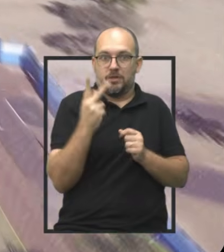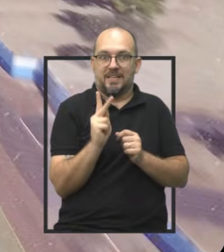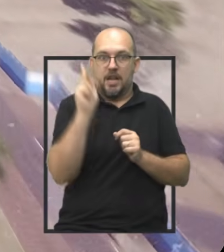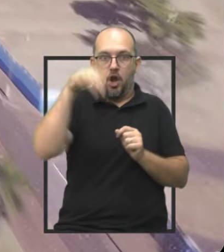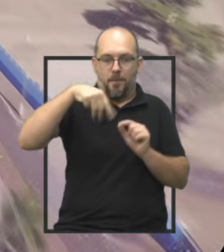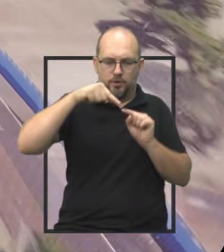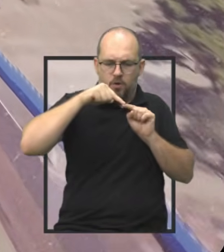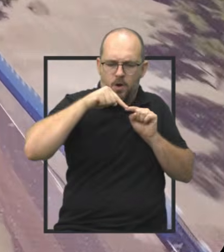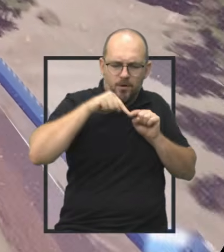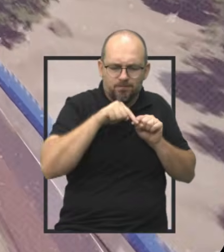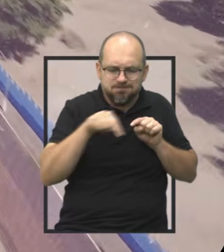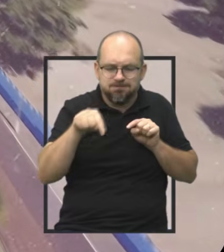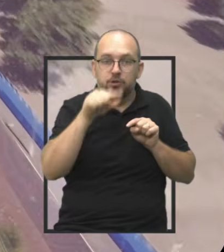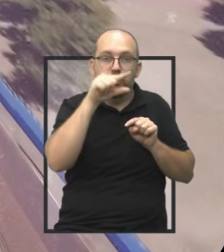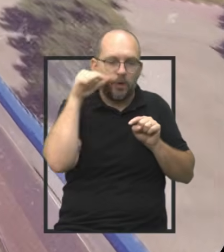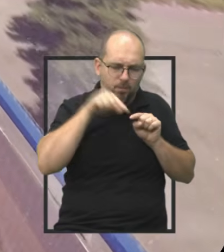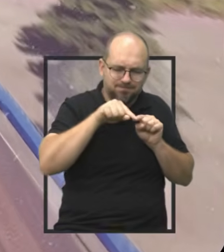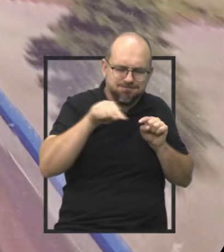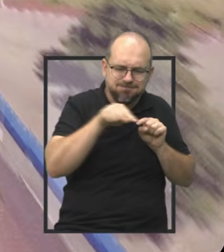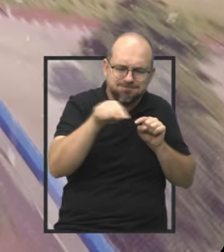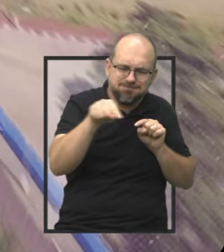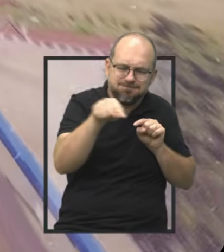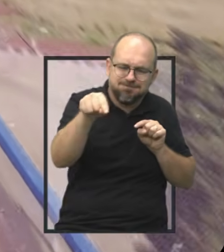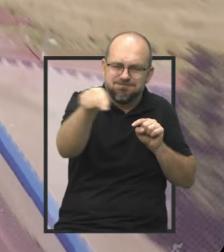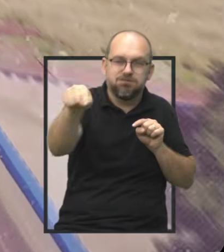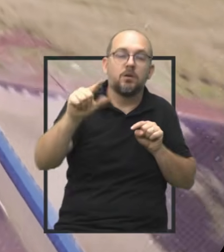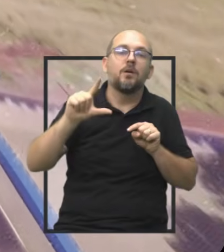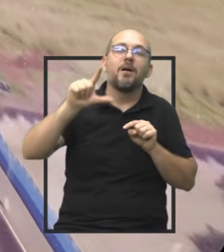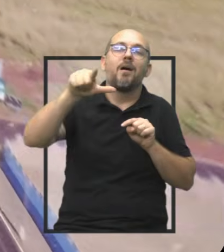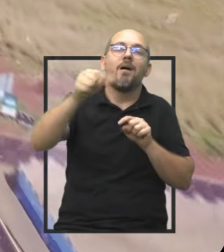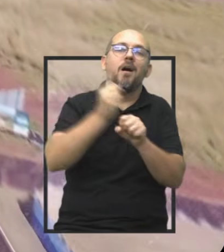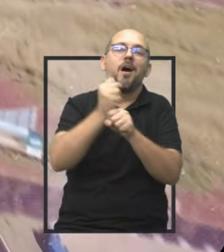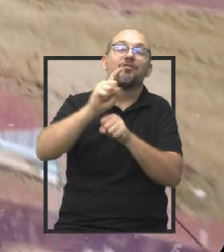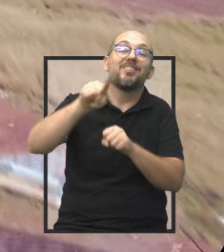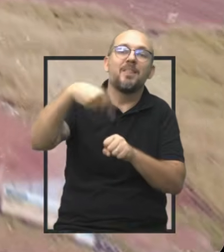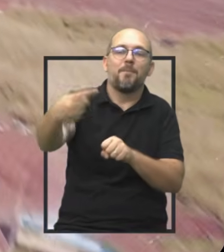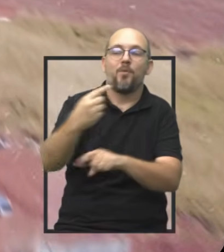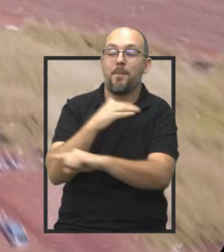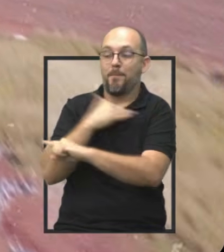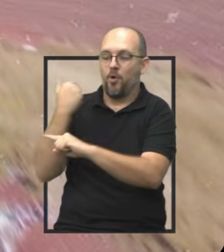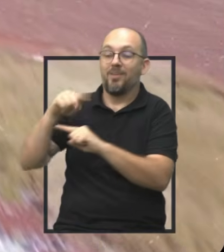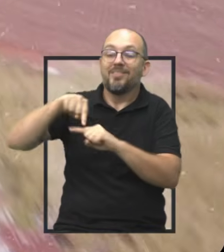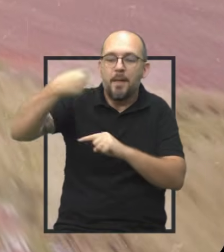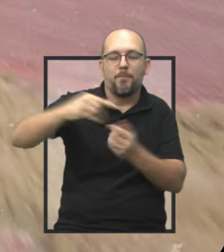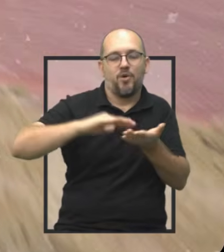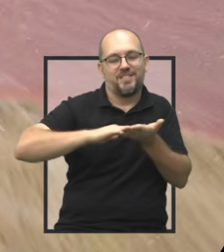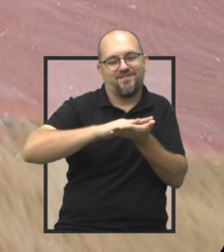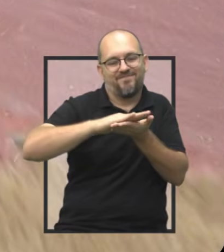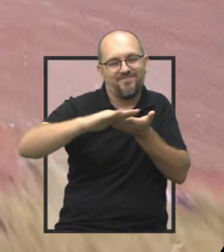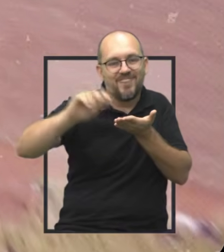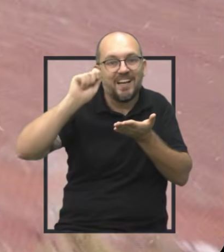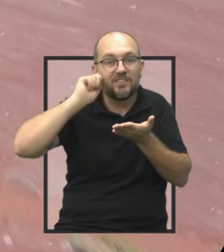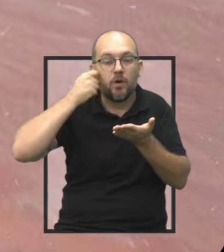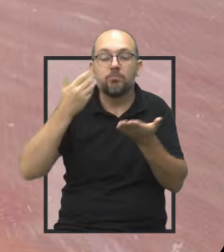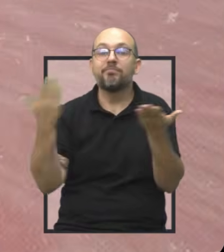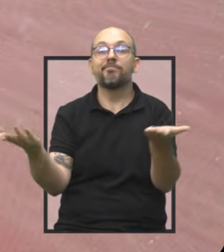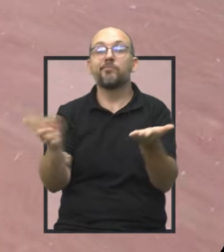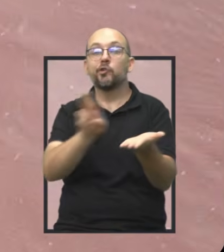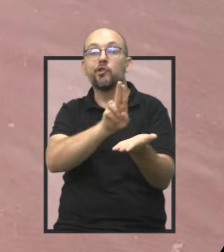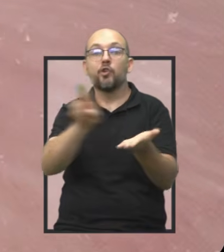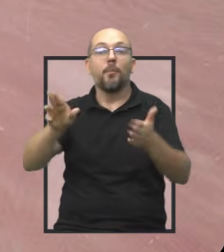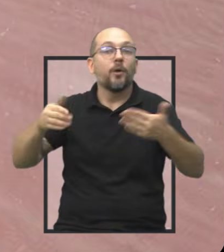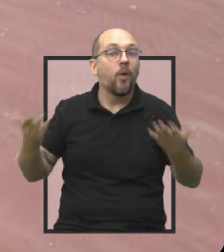Avenida Dr. Luciano Pacheco, foram asfaltados alguns anos após a morte de Zé Maria. E a